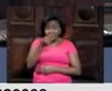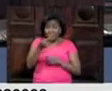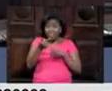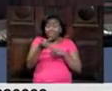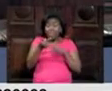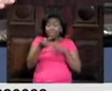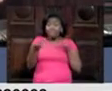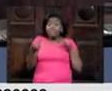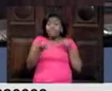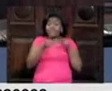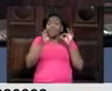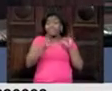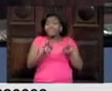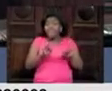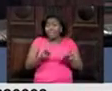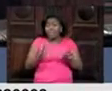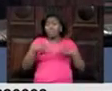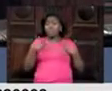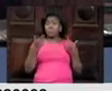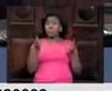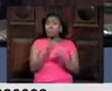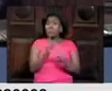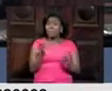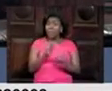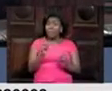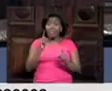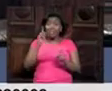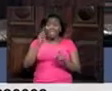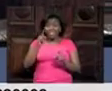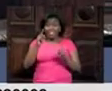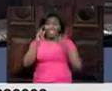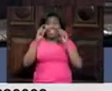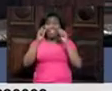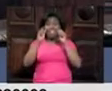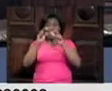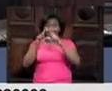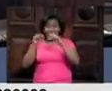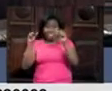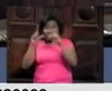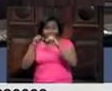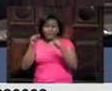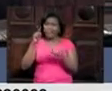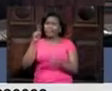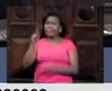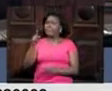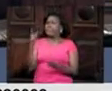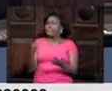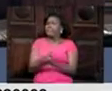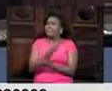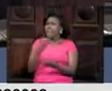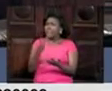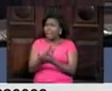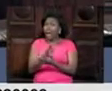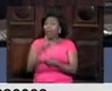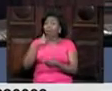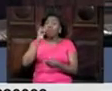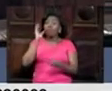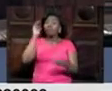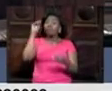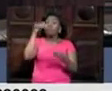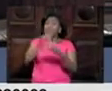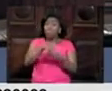não há nenhuma surpresa, que a Câmara Federal, majoritariamente golpista, tenha votado ontem